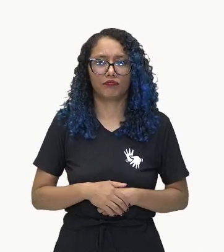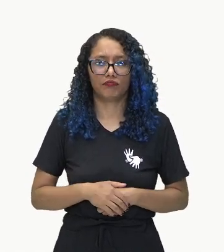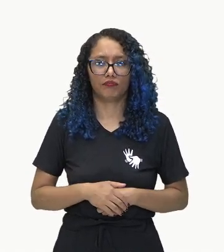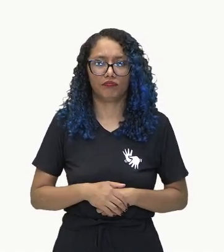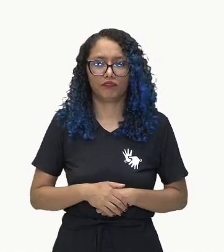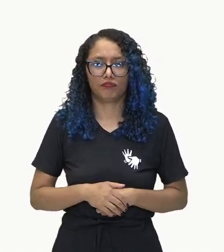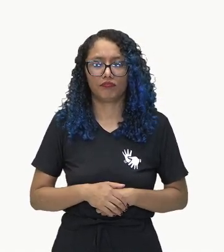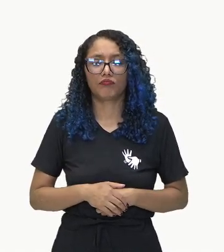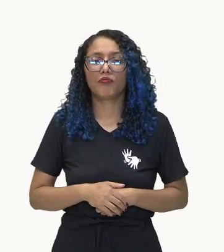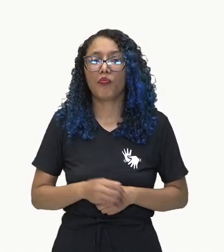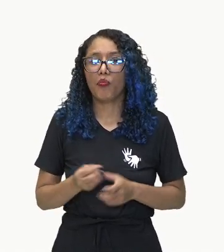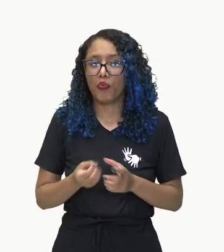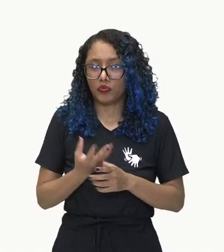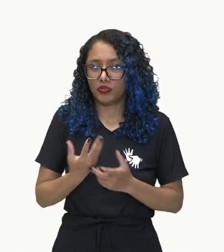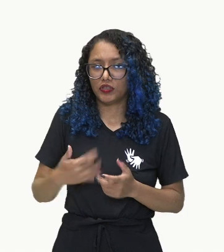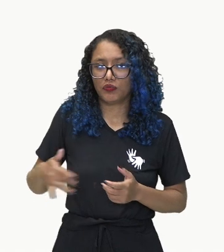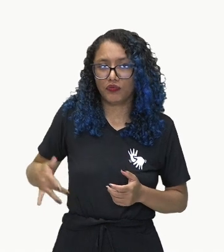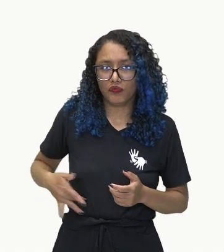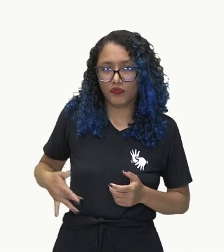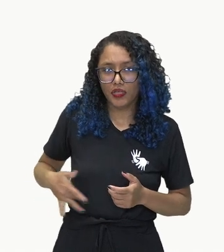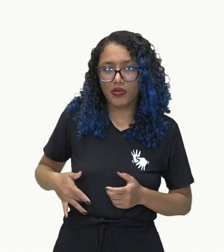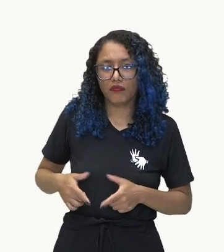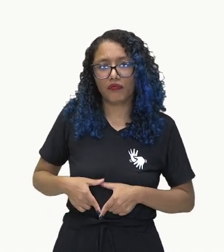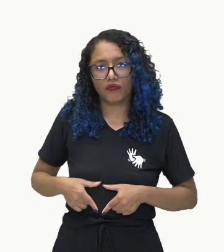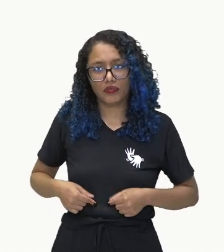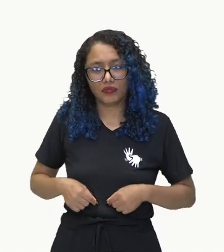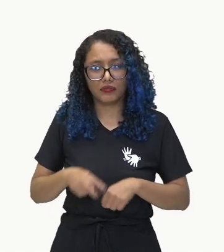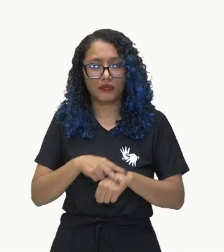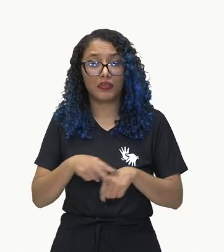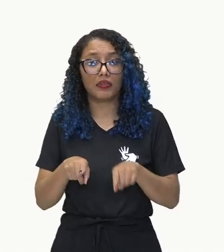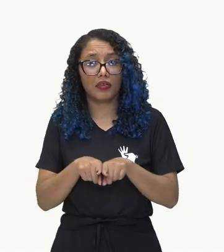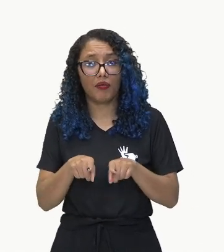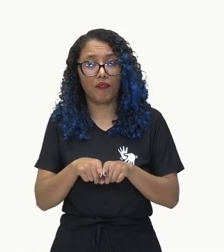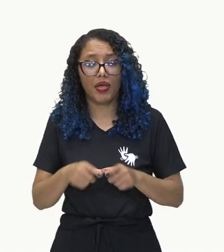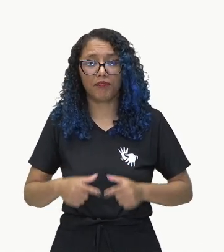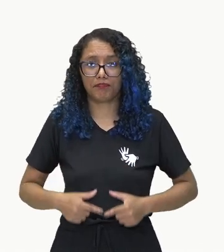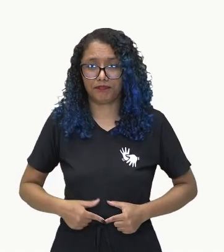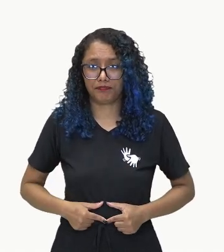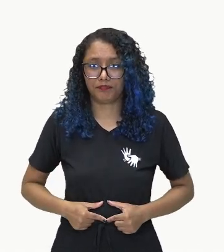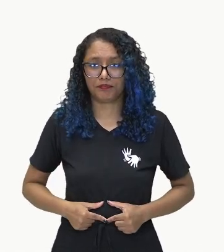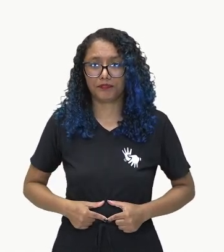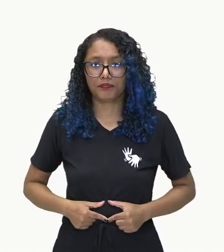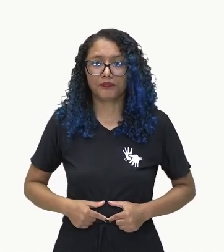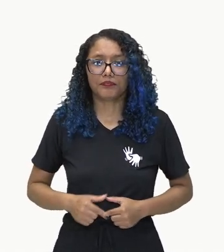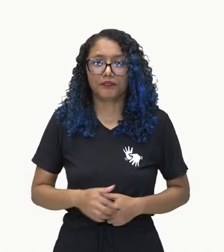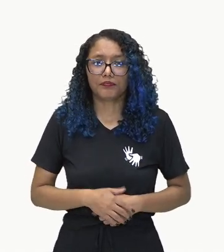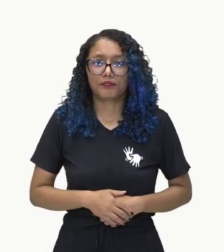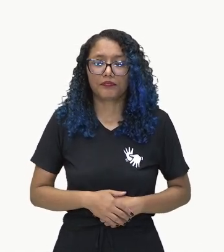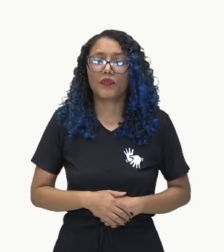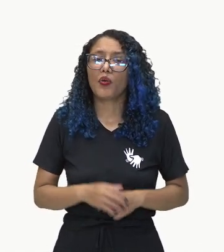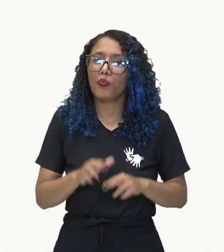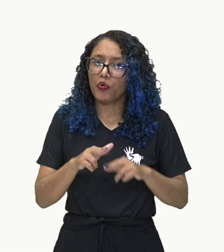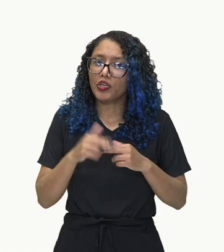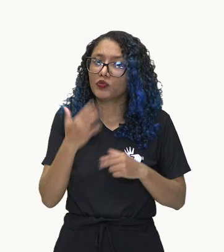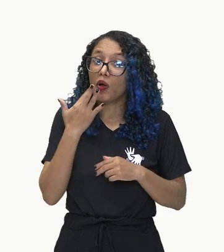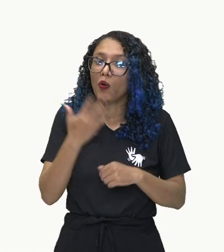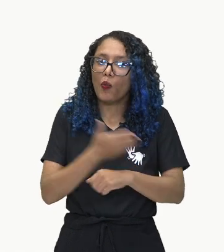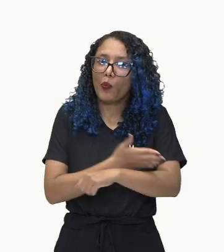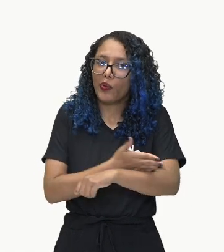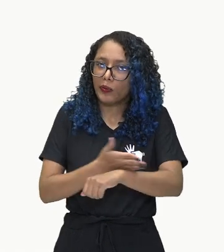produzidas pelo fígado, pela vesícula biliar e pelo pâncreas. E aí ele vai ter esse aspecto esbranquiçado por conta